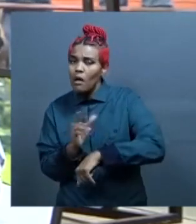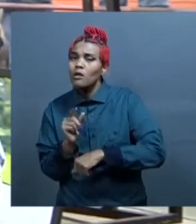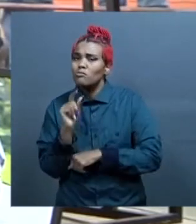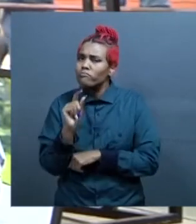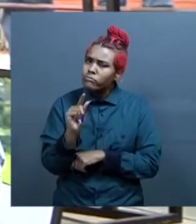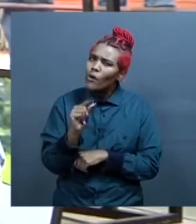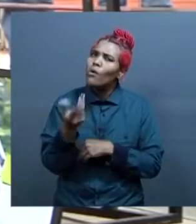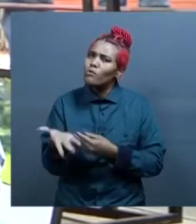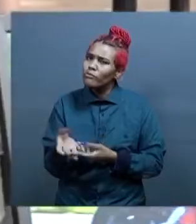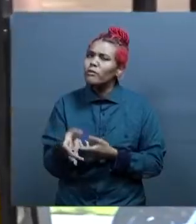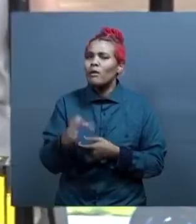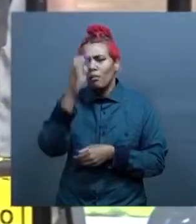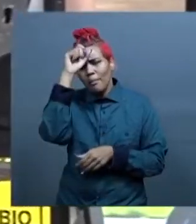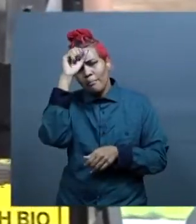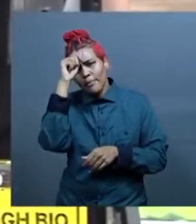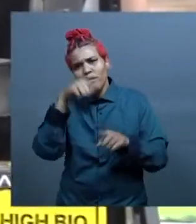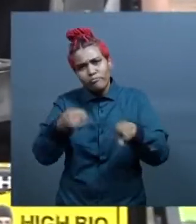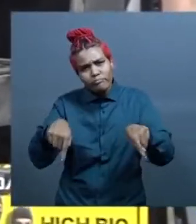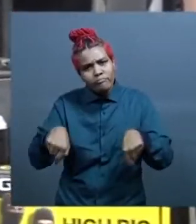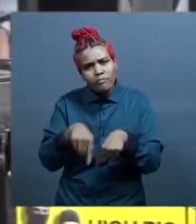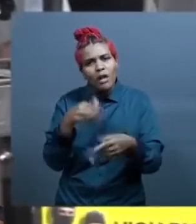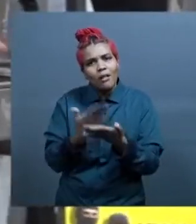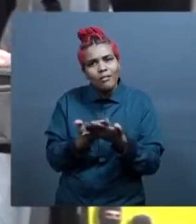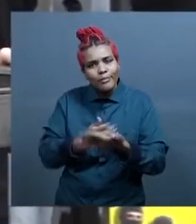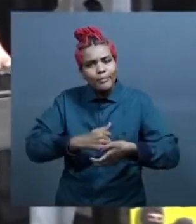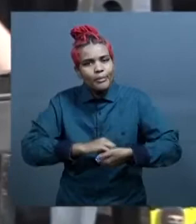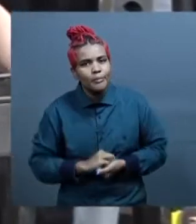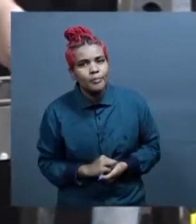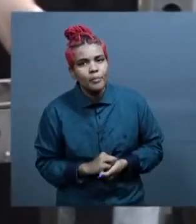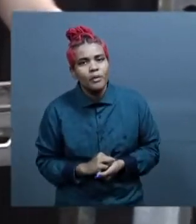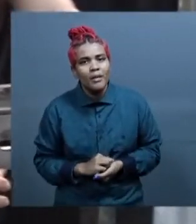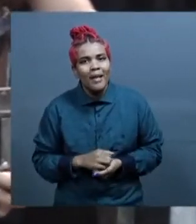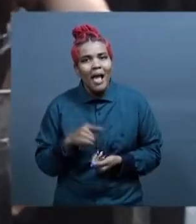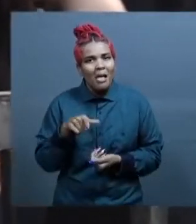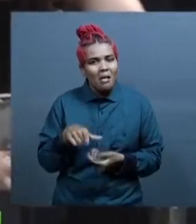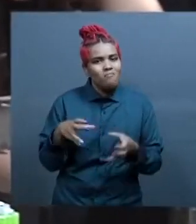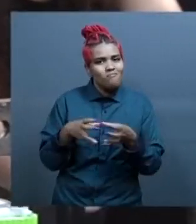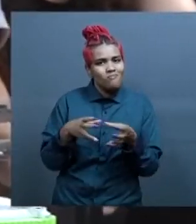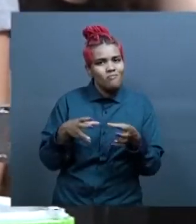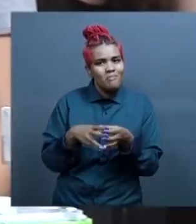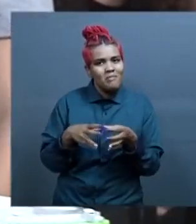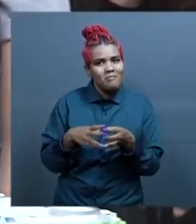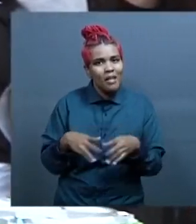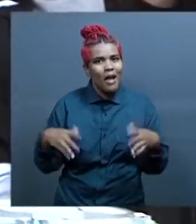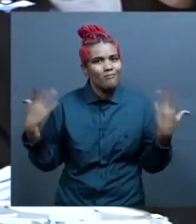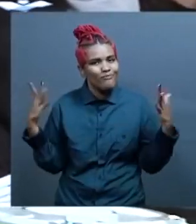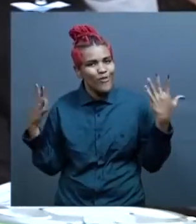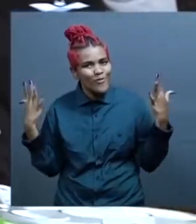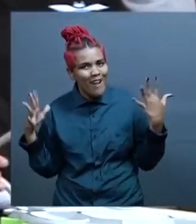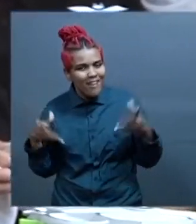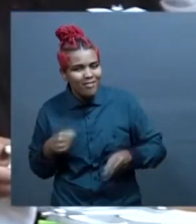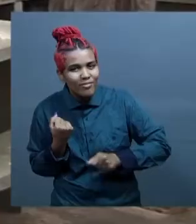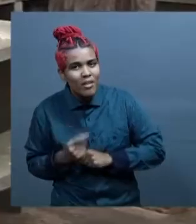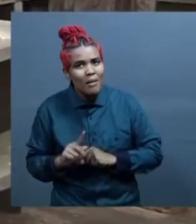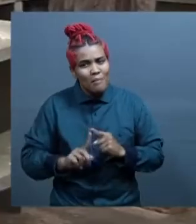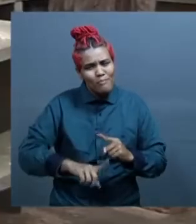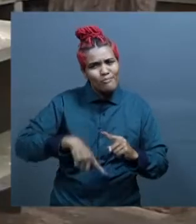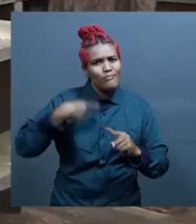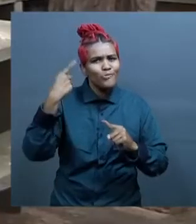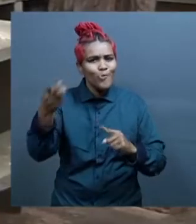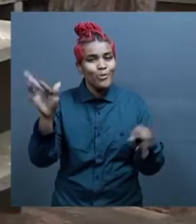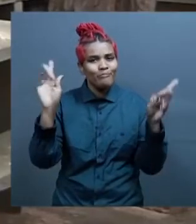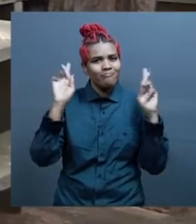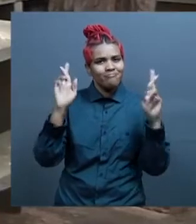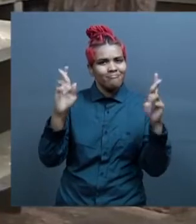aprenderam em sala de aula a turma está empolgada e a expectativa é a melhor possível para o próximo ano essa